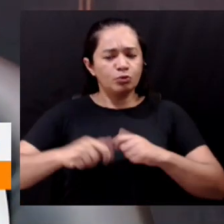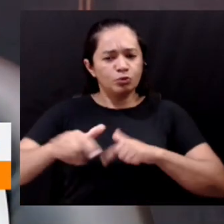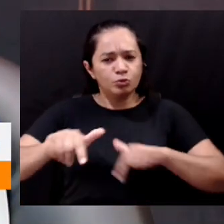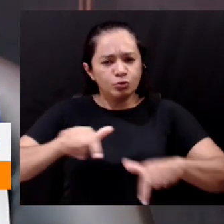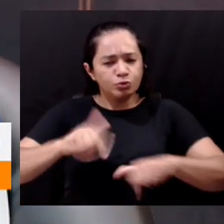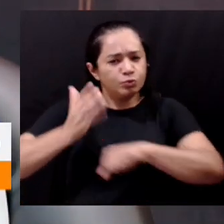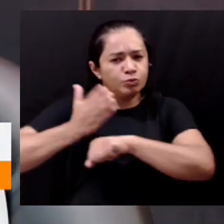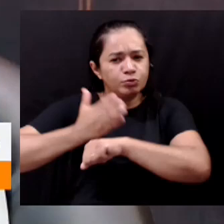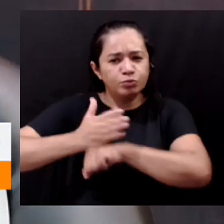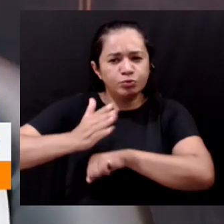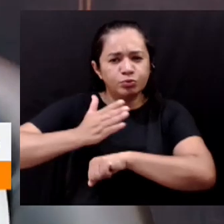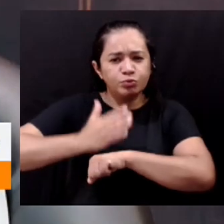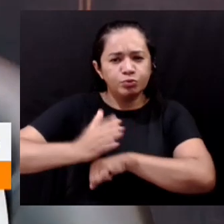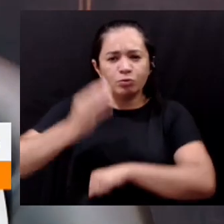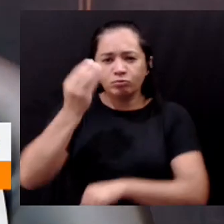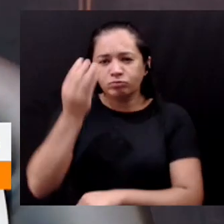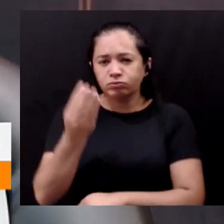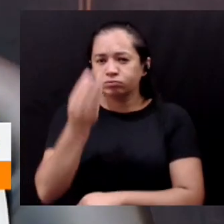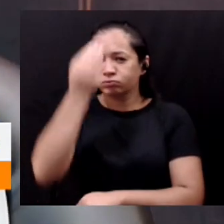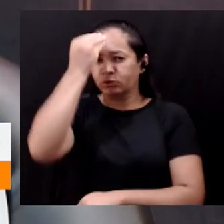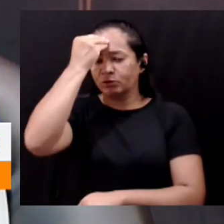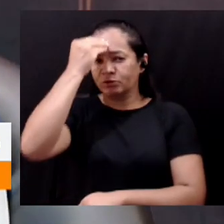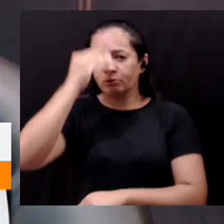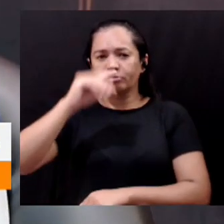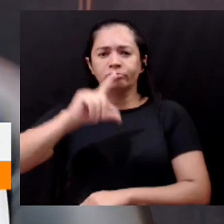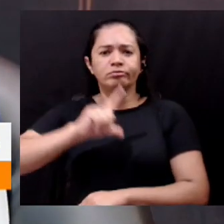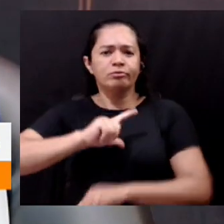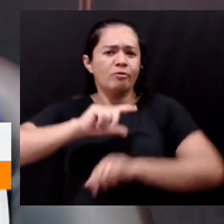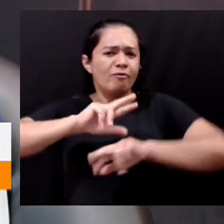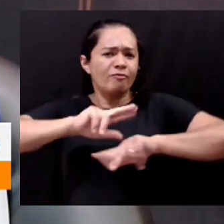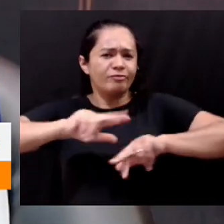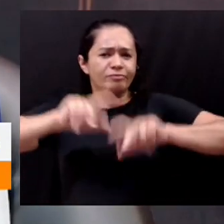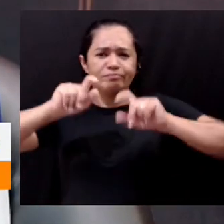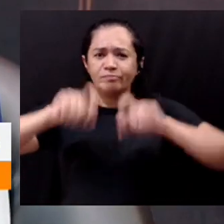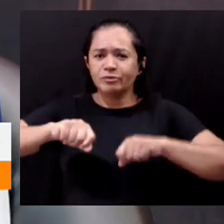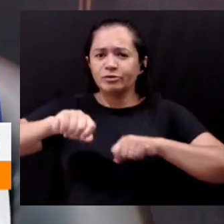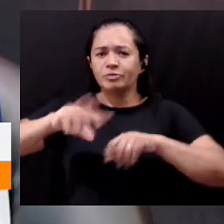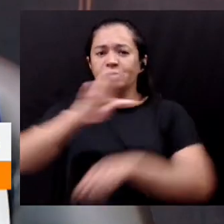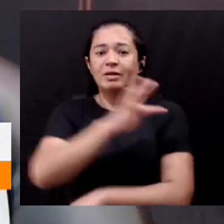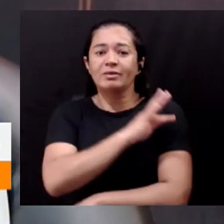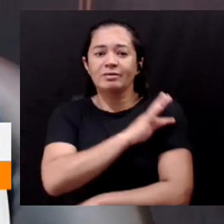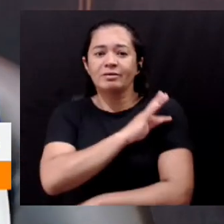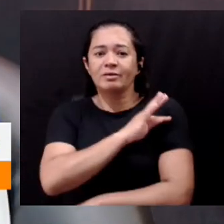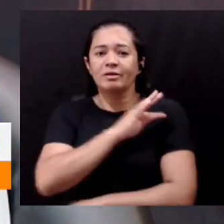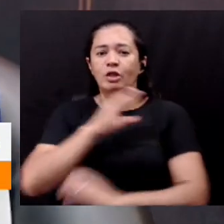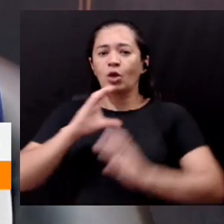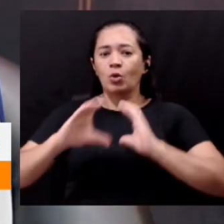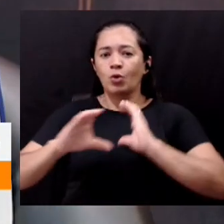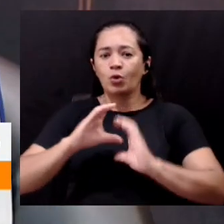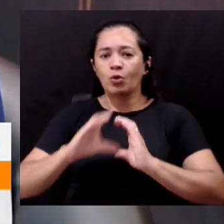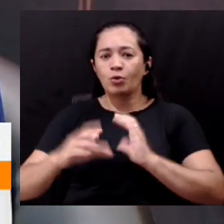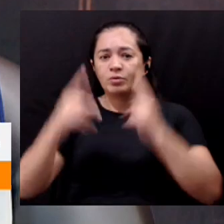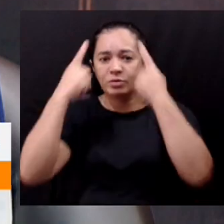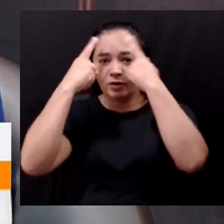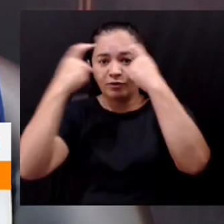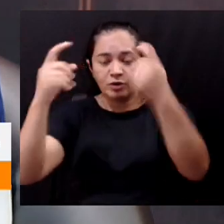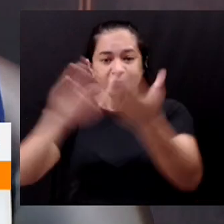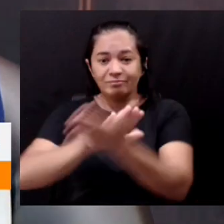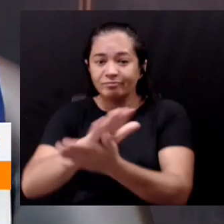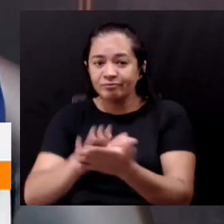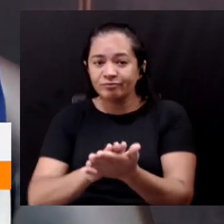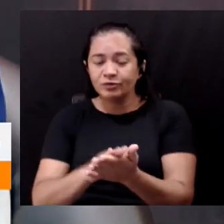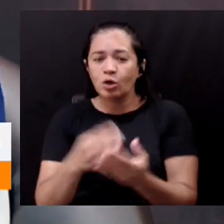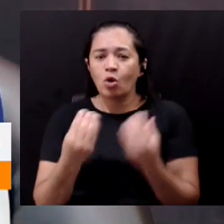tem, várias possibilidades e técnicas, por exemplo, na comunicação não violenta, né, de começar a entender como eu me sinto, e aí por